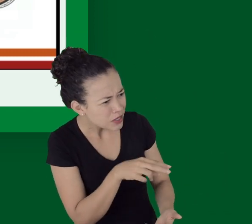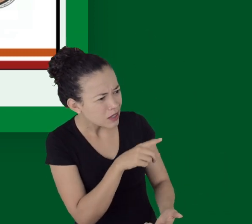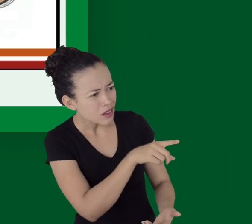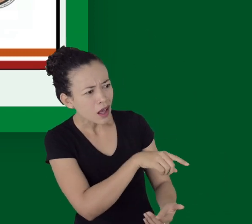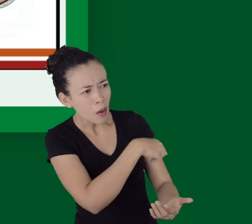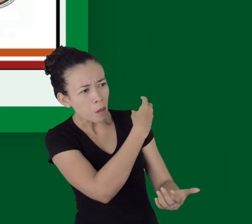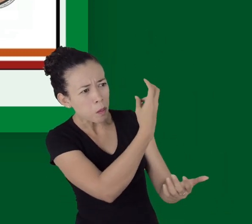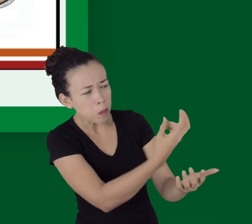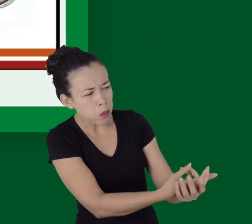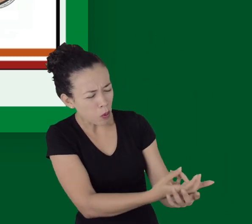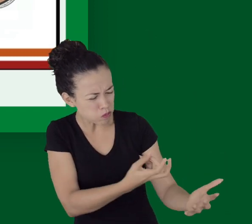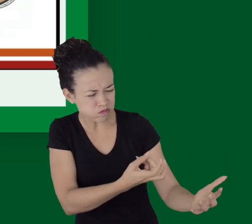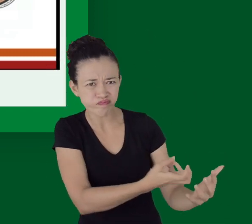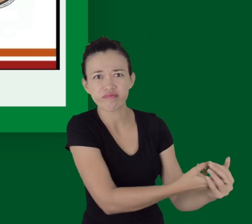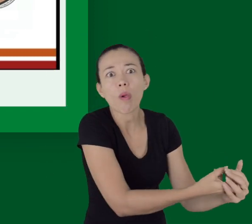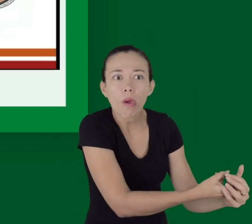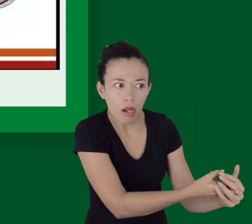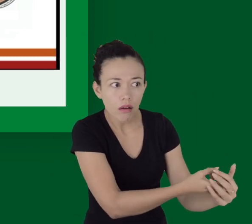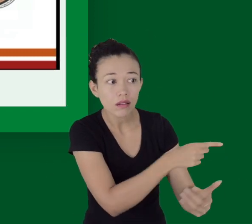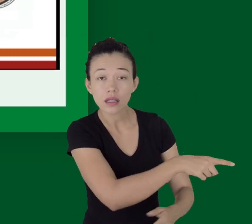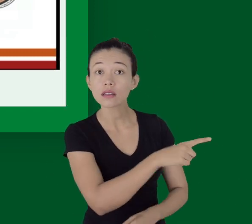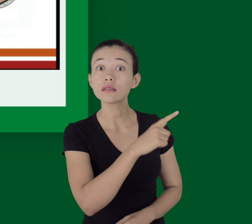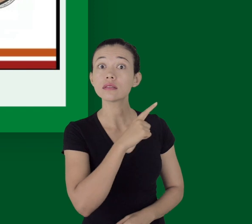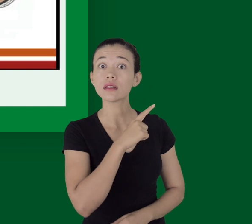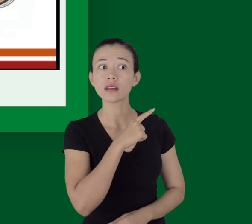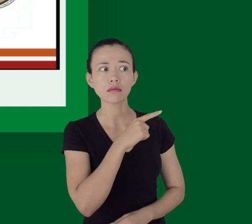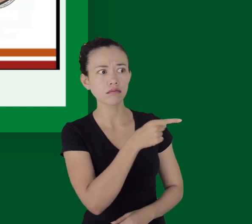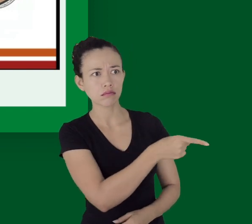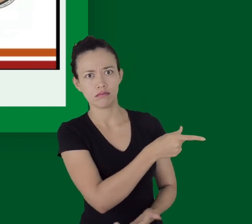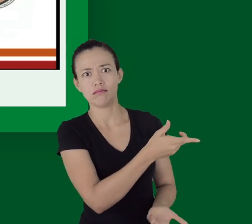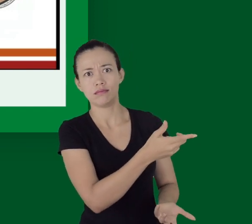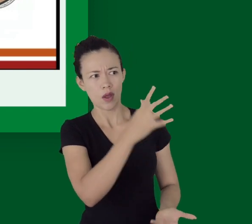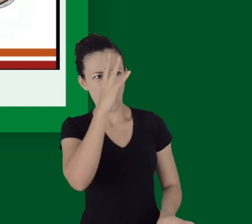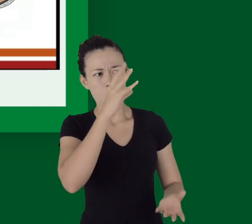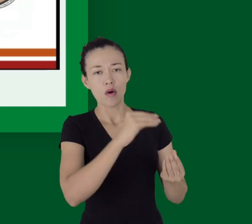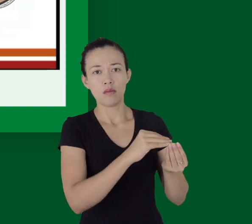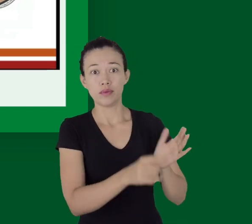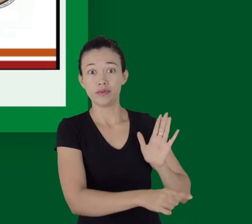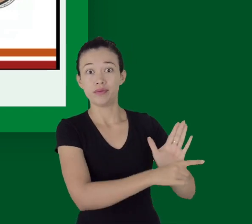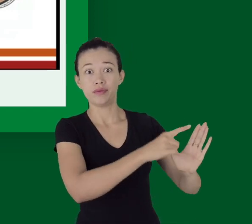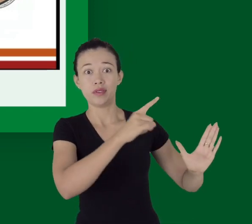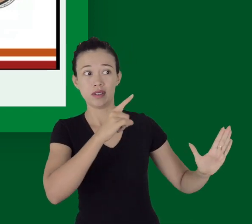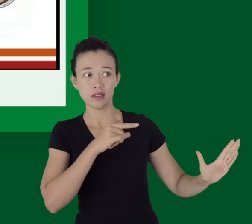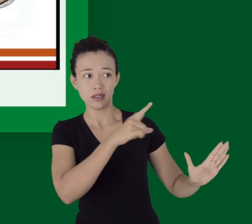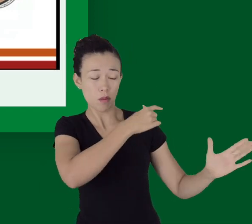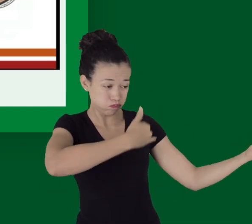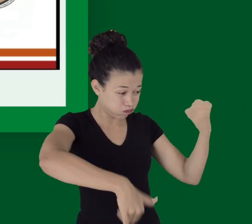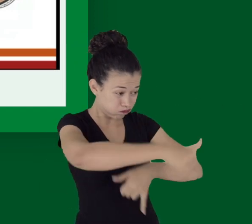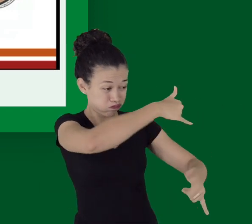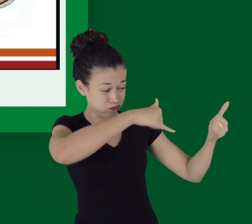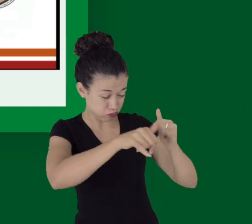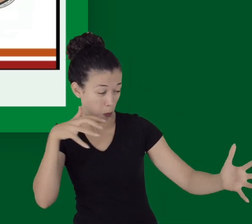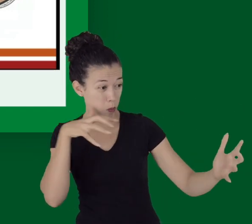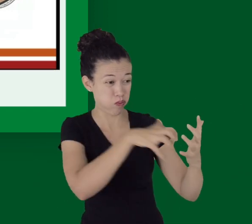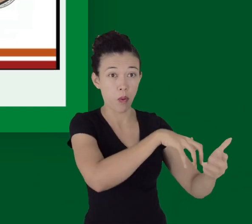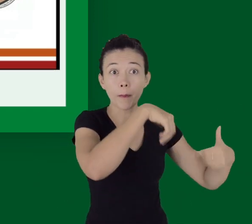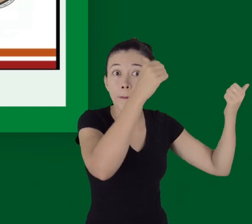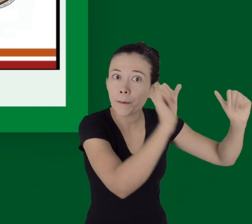efeito plástico importante, ou seja, o carro está muito amassado. Você tem um cenário de